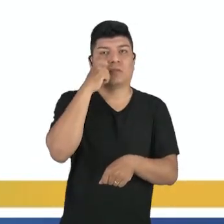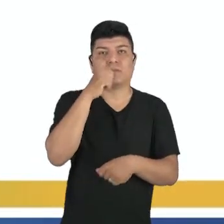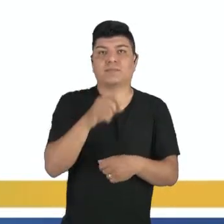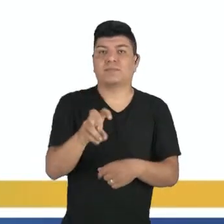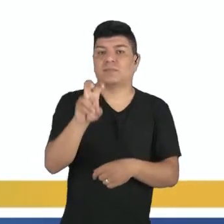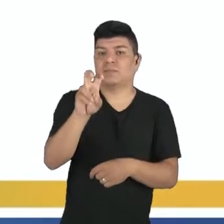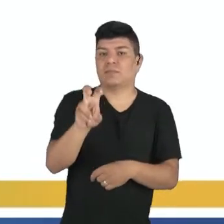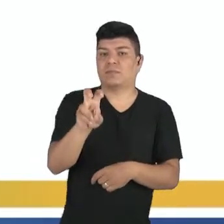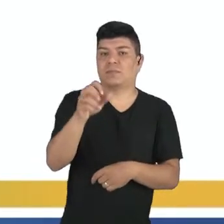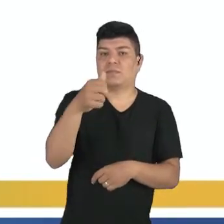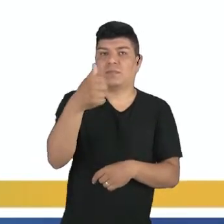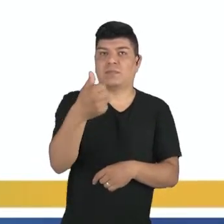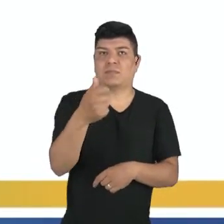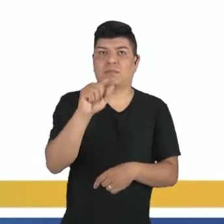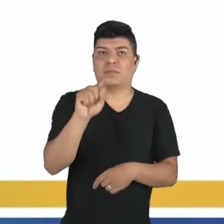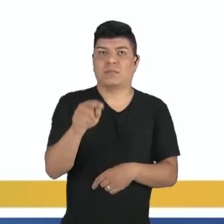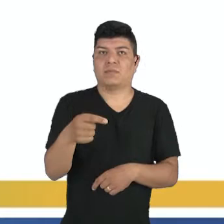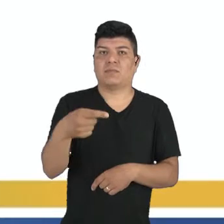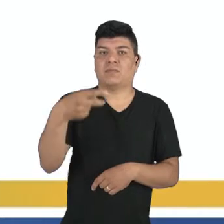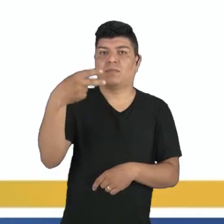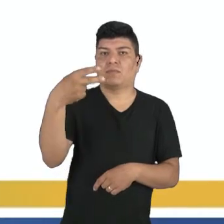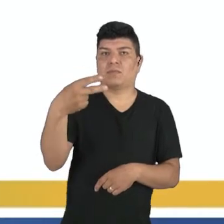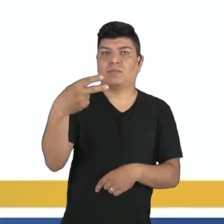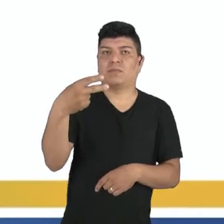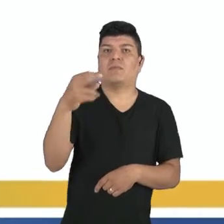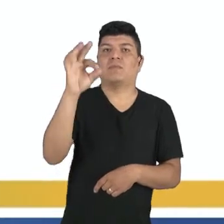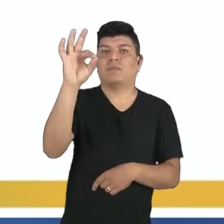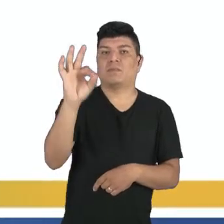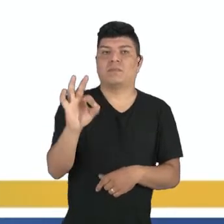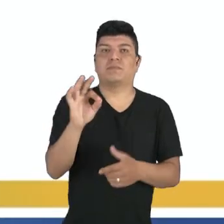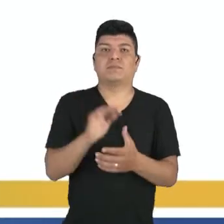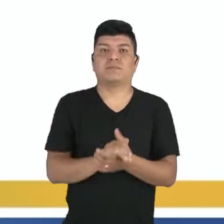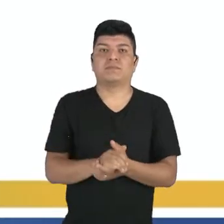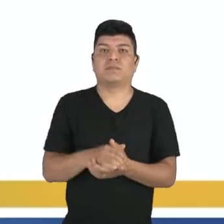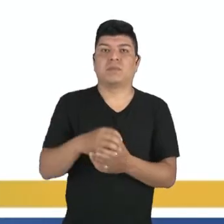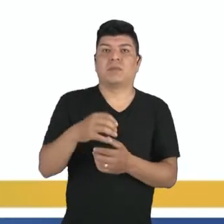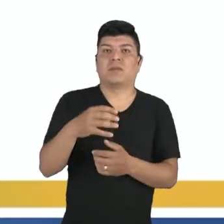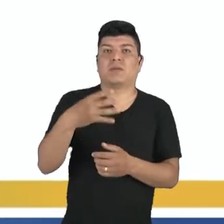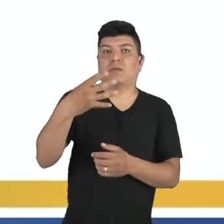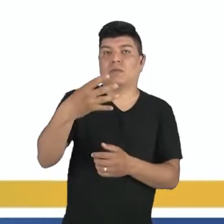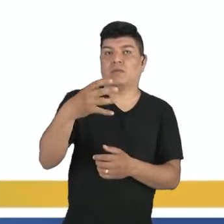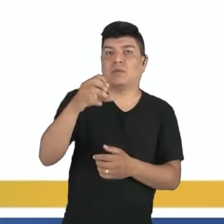população feminina com 50,1 por cento contra